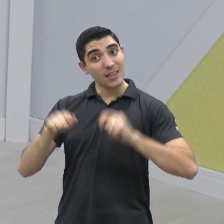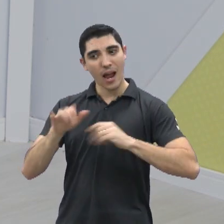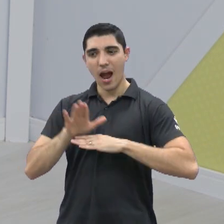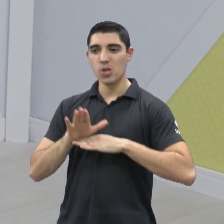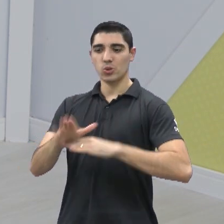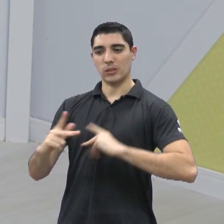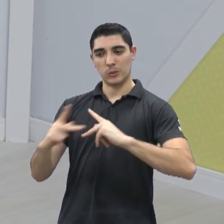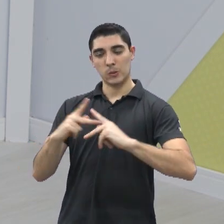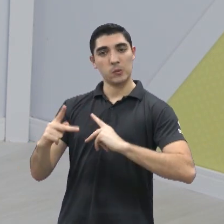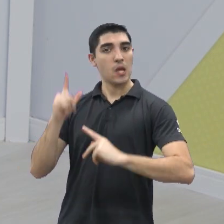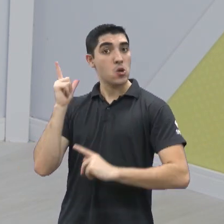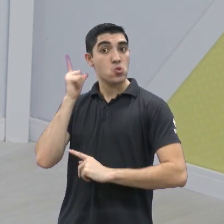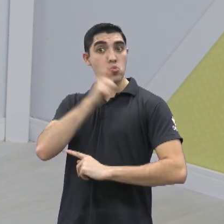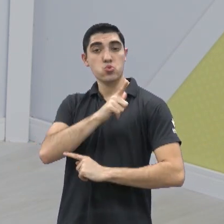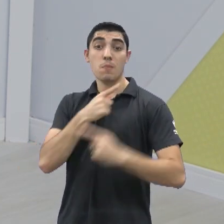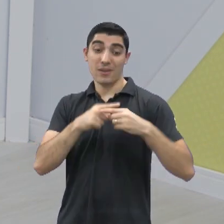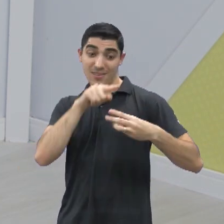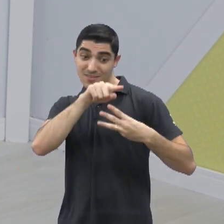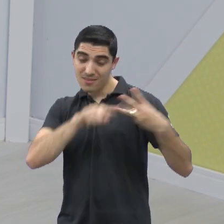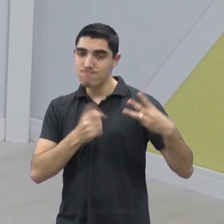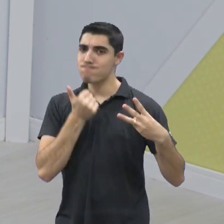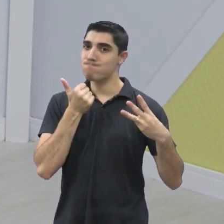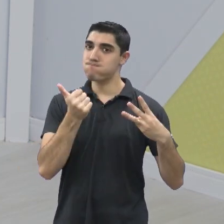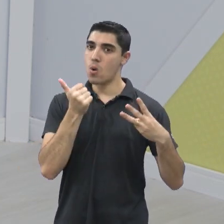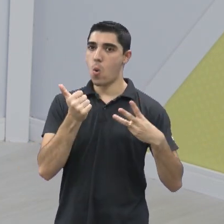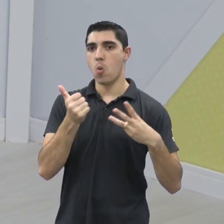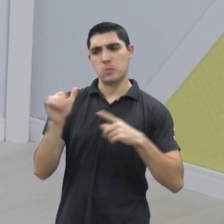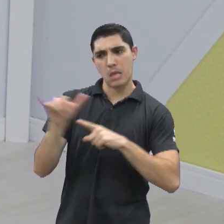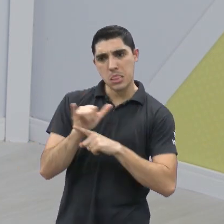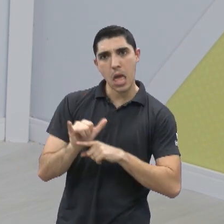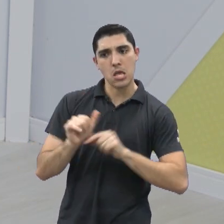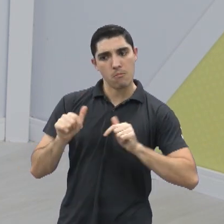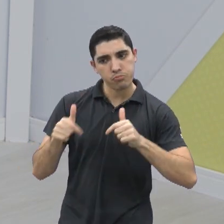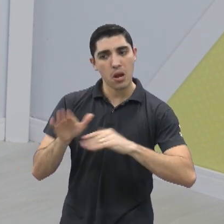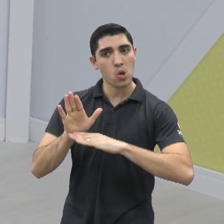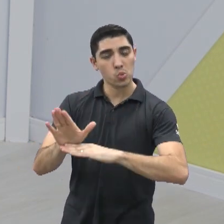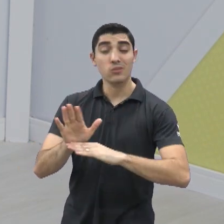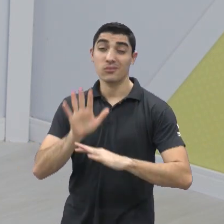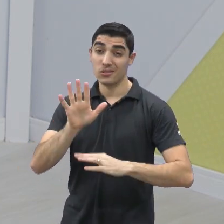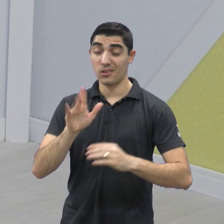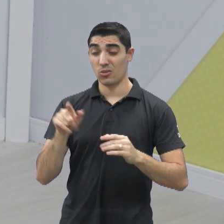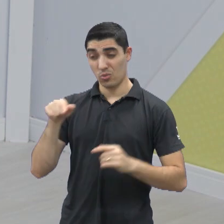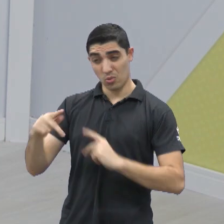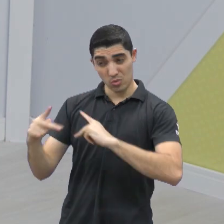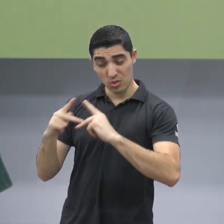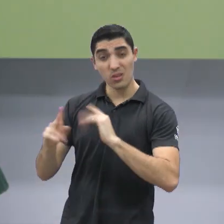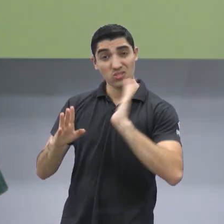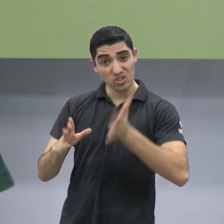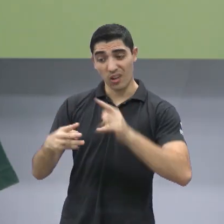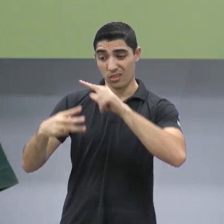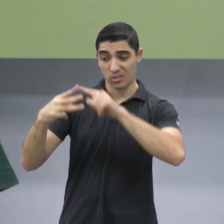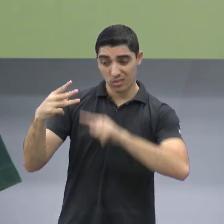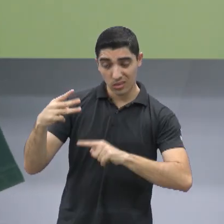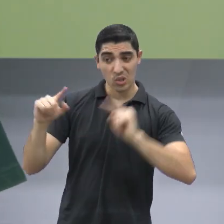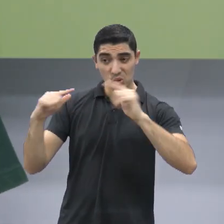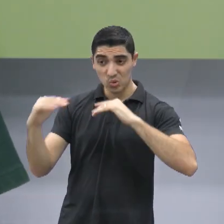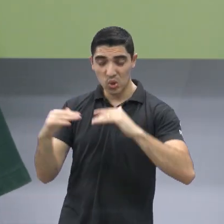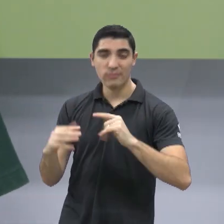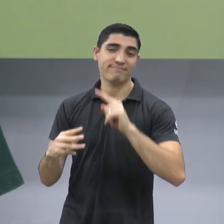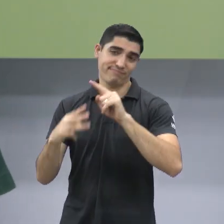tática dentro da partida. E o São José, terceira derrota consecutiva, 3 jogos, 3 derrotas. Eu acho que desses